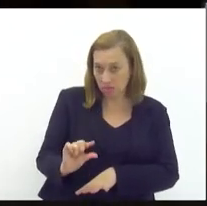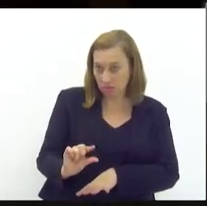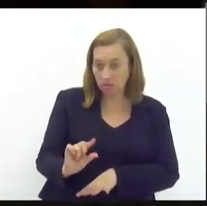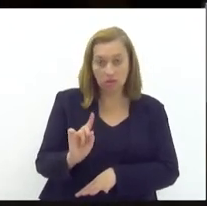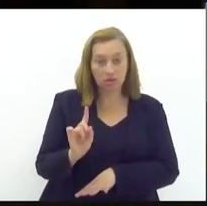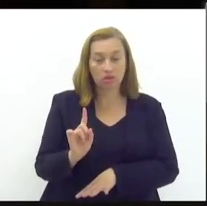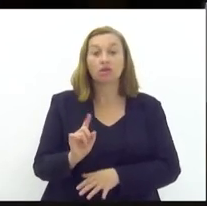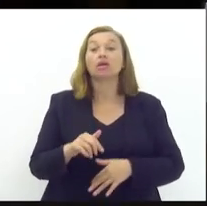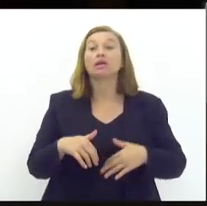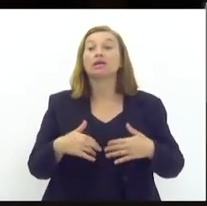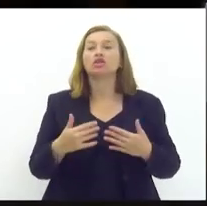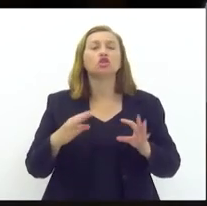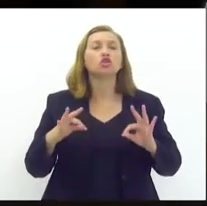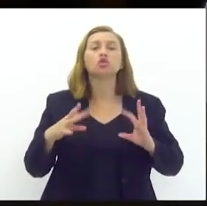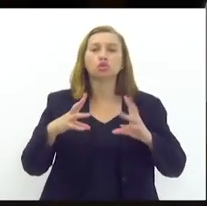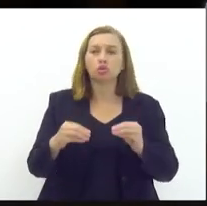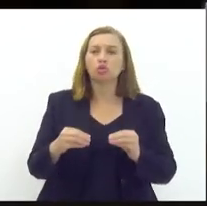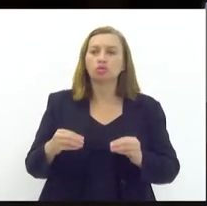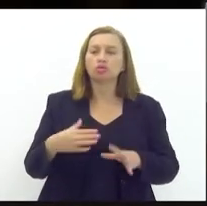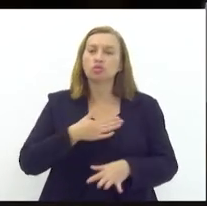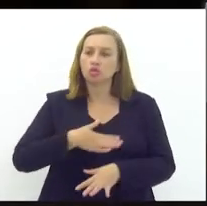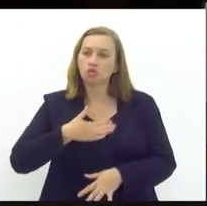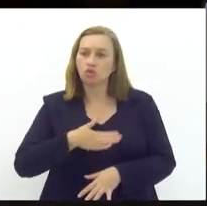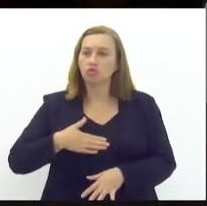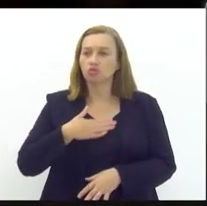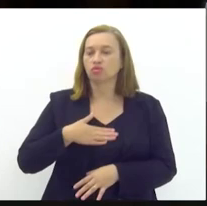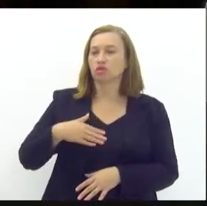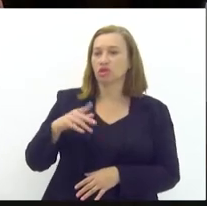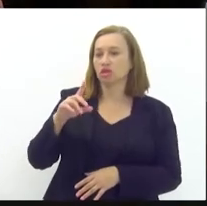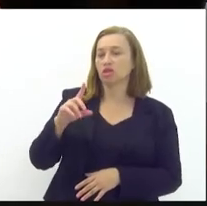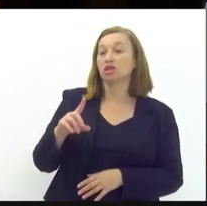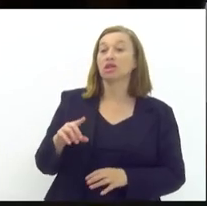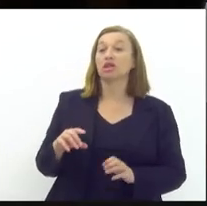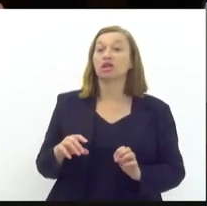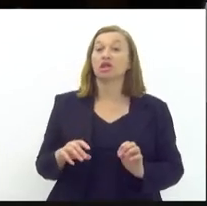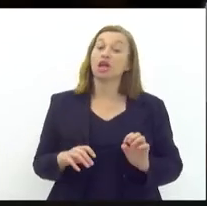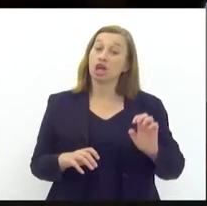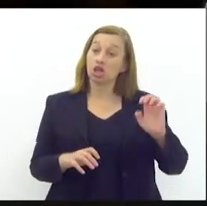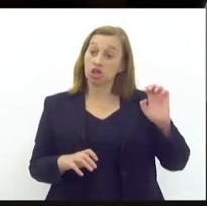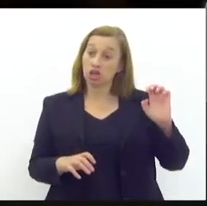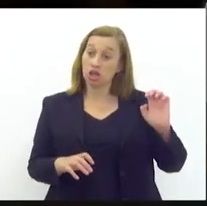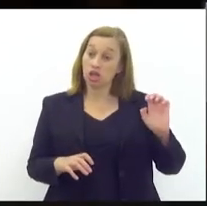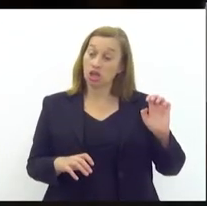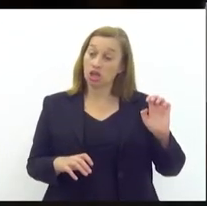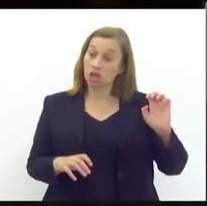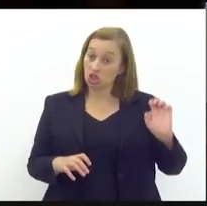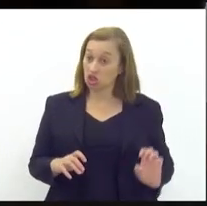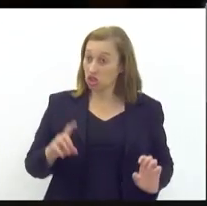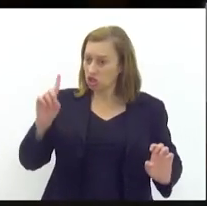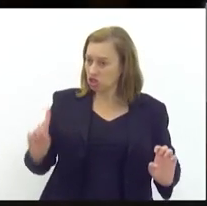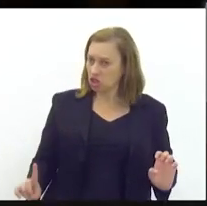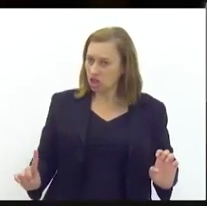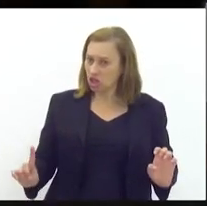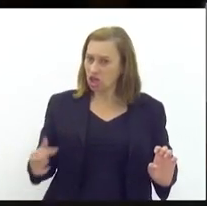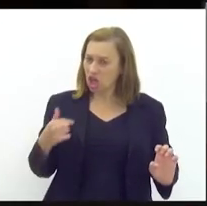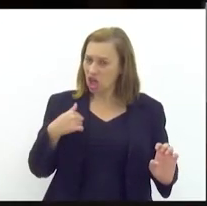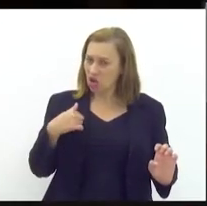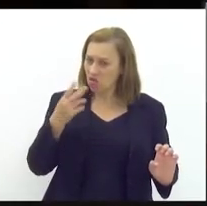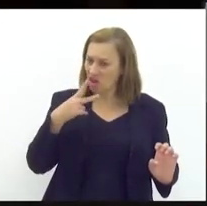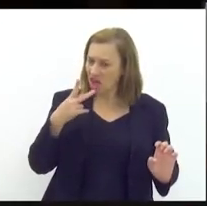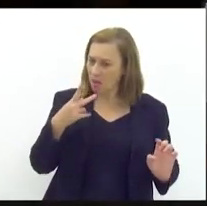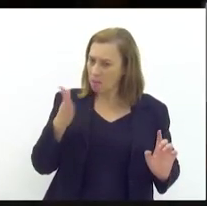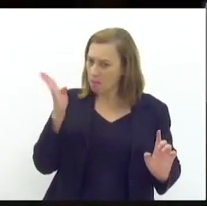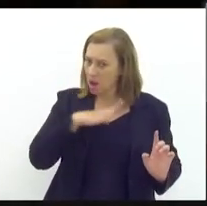aposta e todo mundo gostou da esquerda da direita vou chamar esses termos e eu vou falar mal Isto é contra